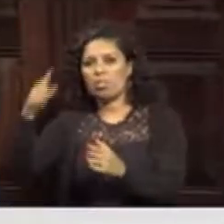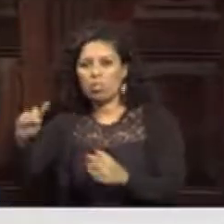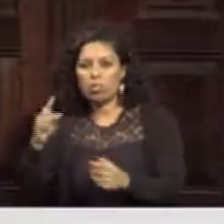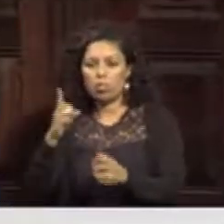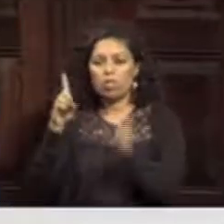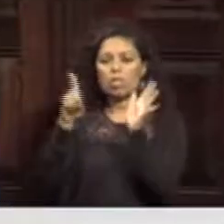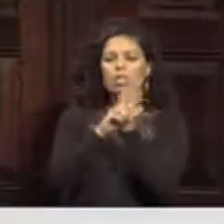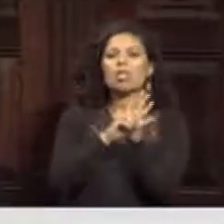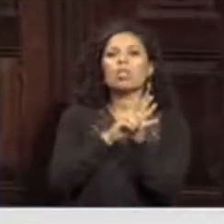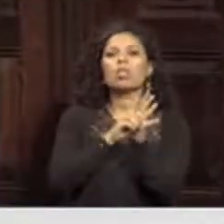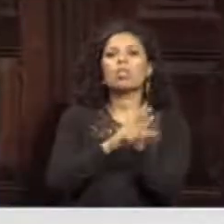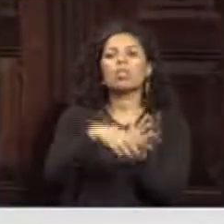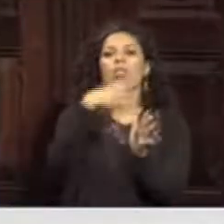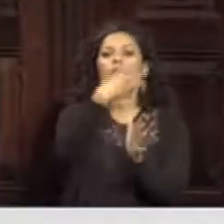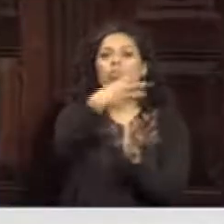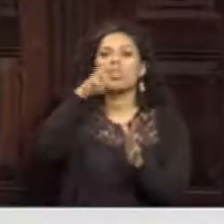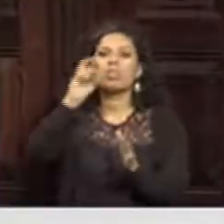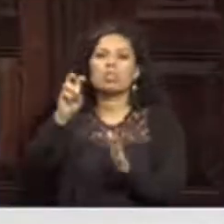decreto